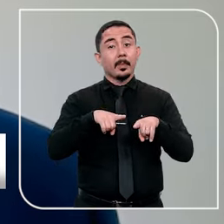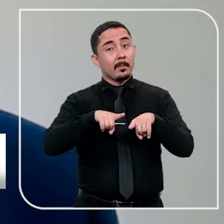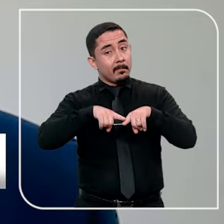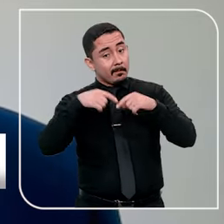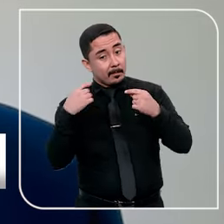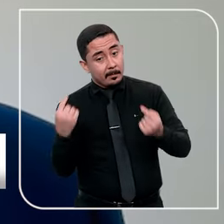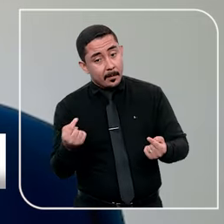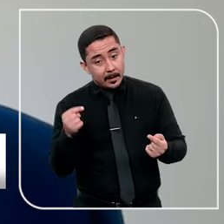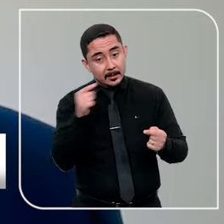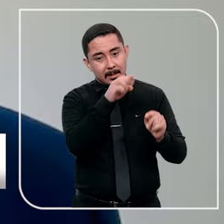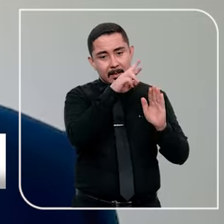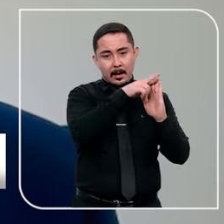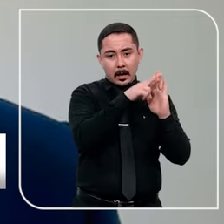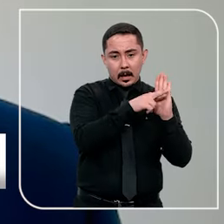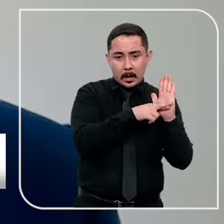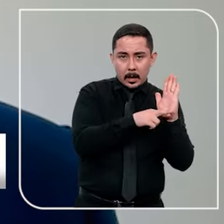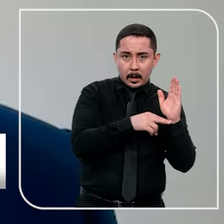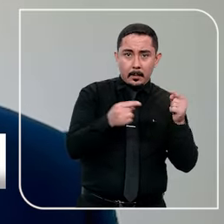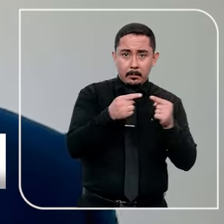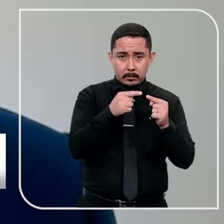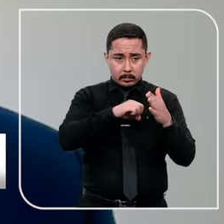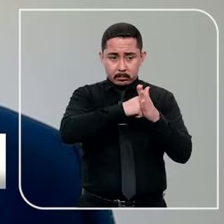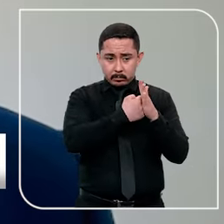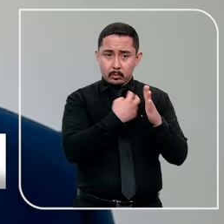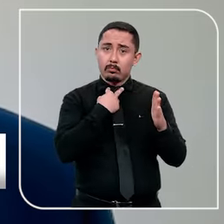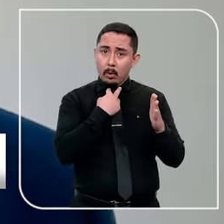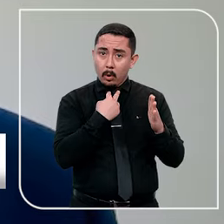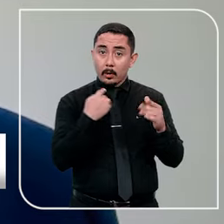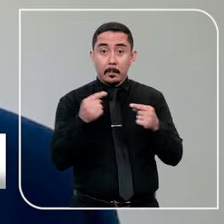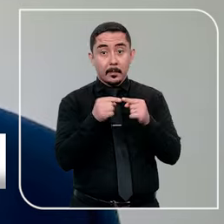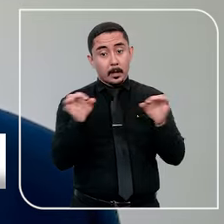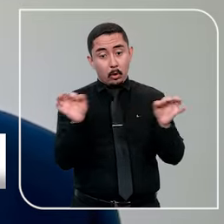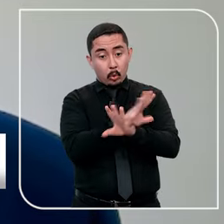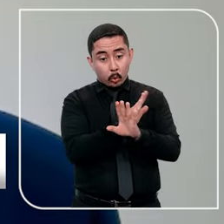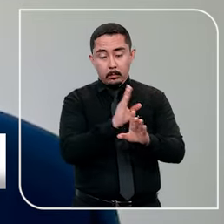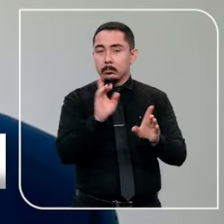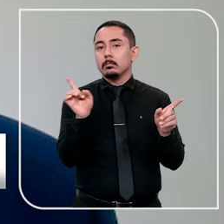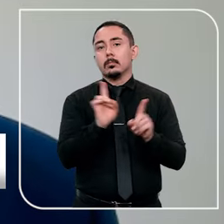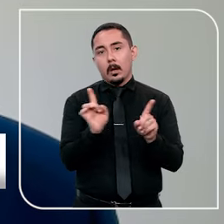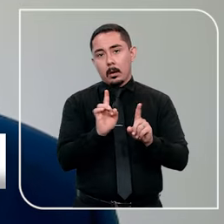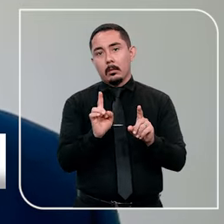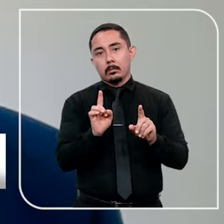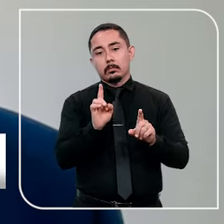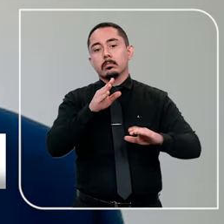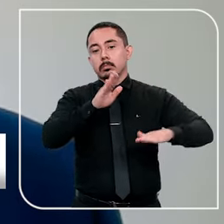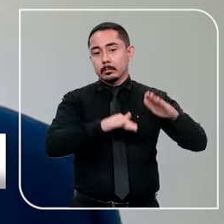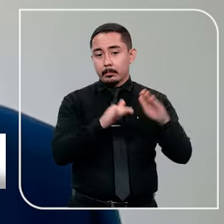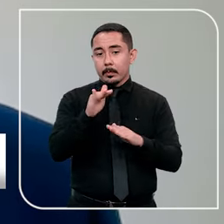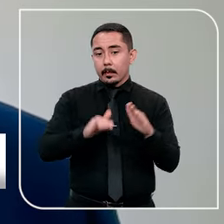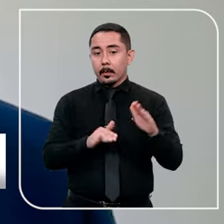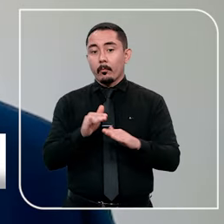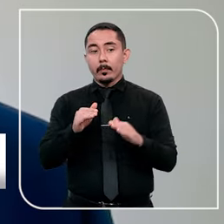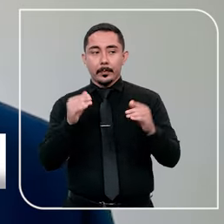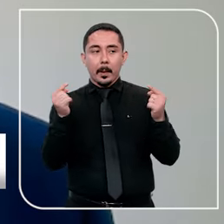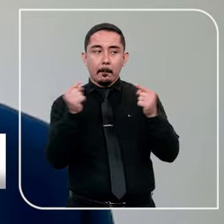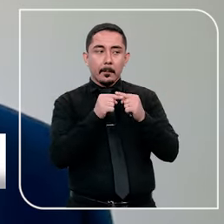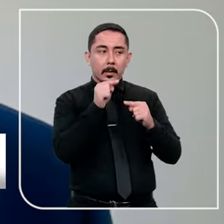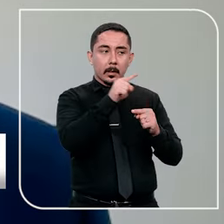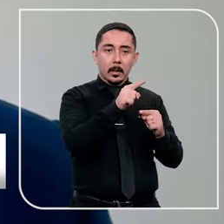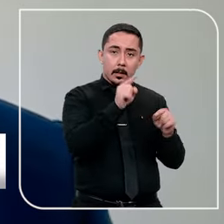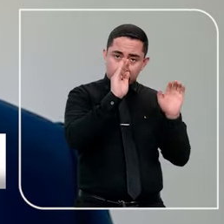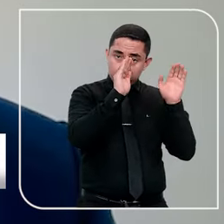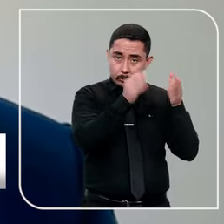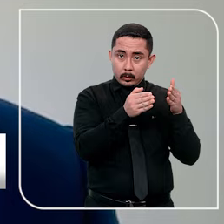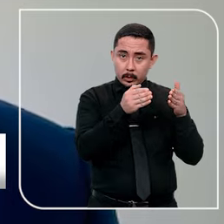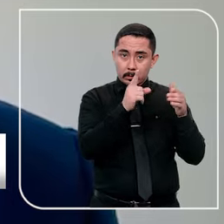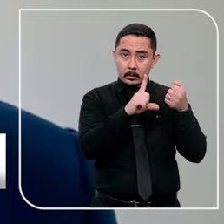contudo entretanto essas regras de peridade não tem um caráter absoluto no que concerne especificamente a